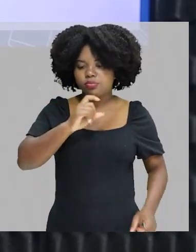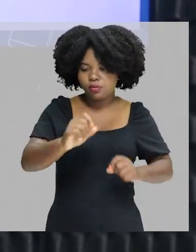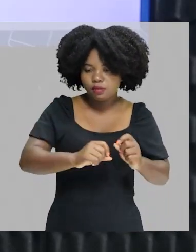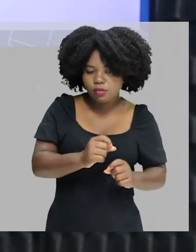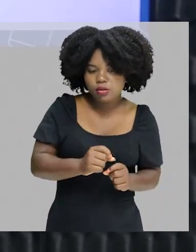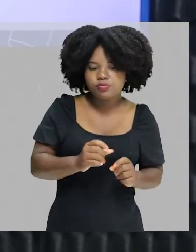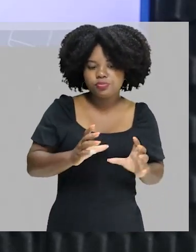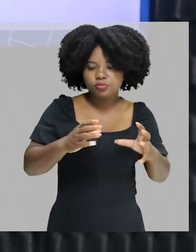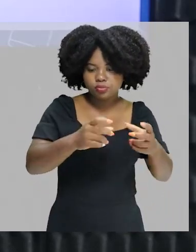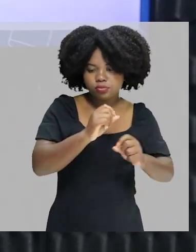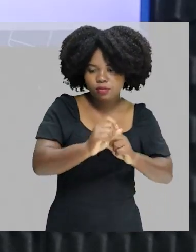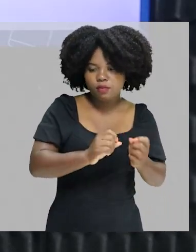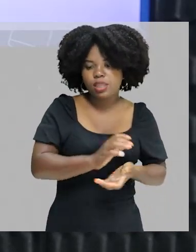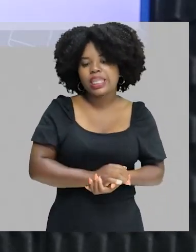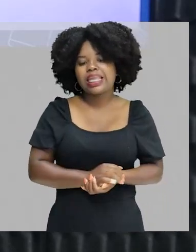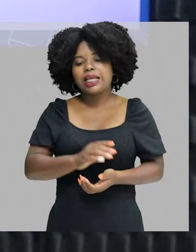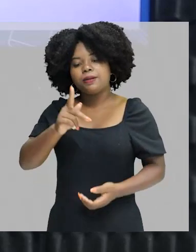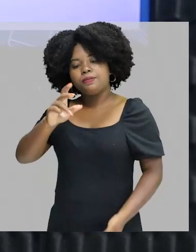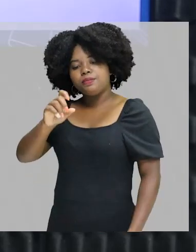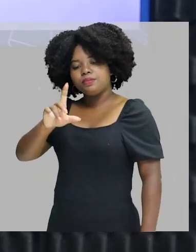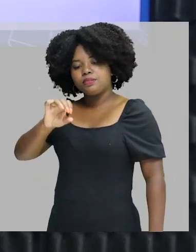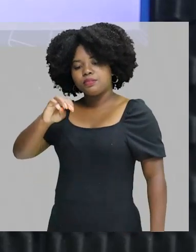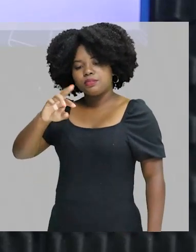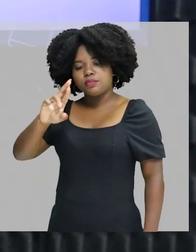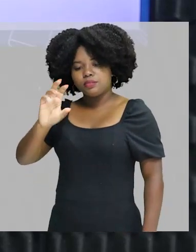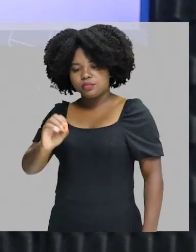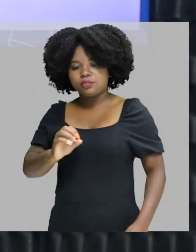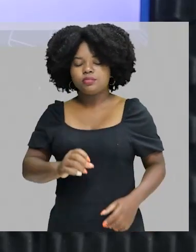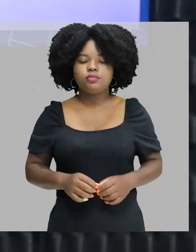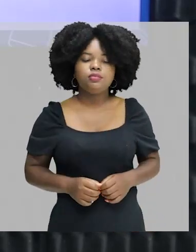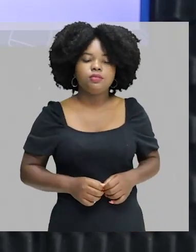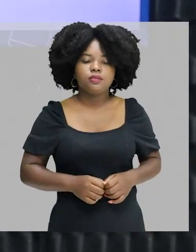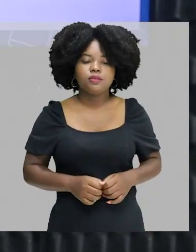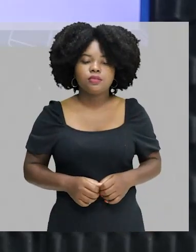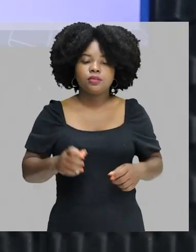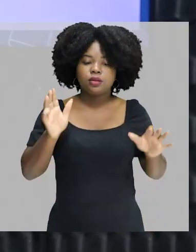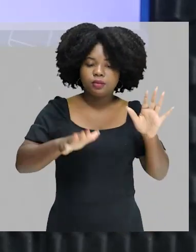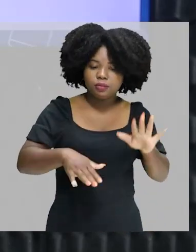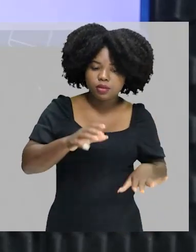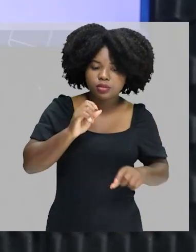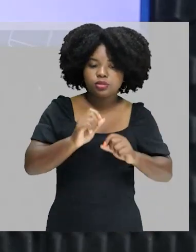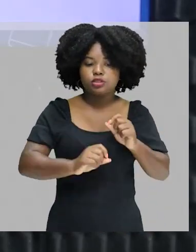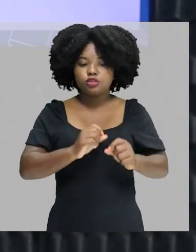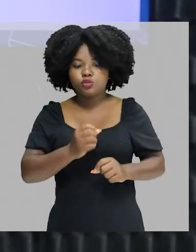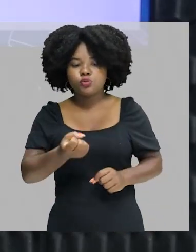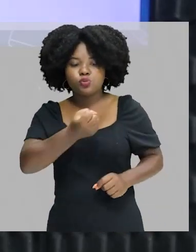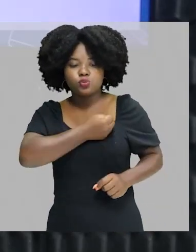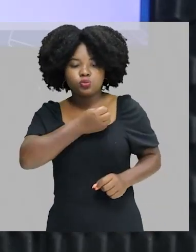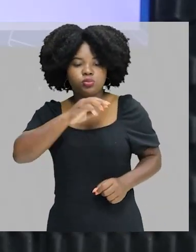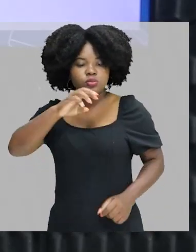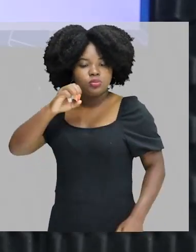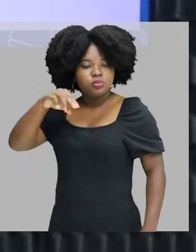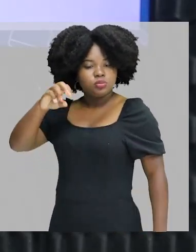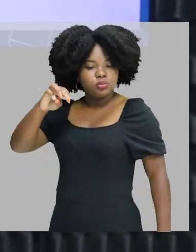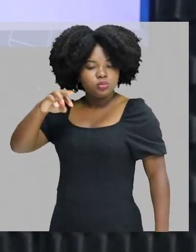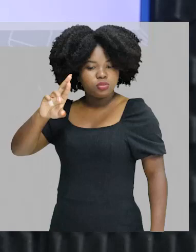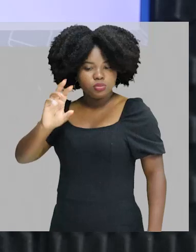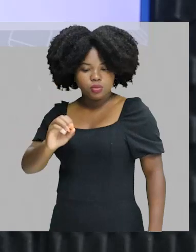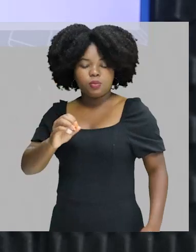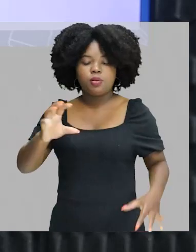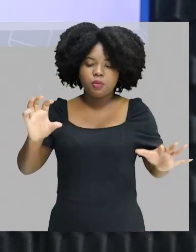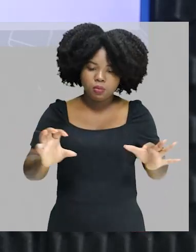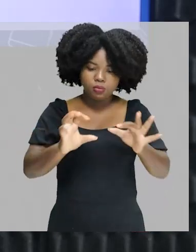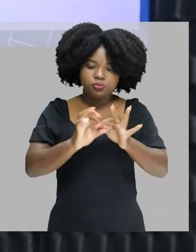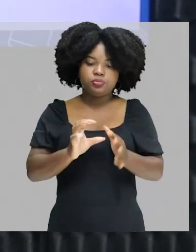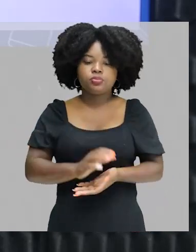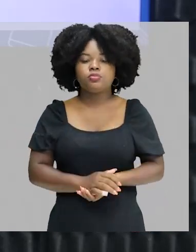de formação de polímeros, certo? Cujo grau depende do número de monômeros ligados.